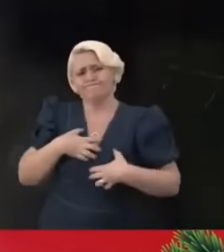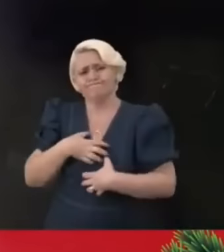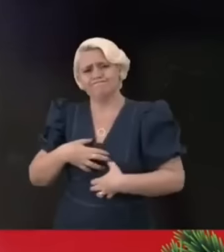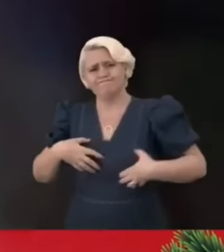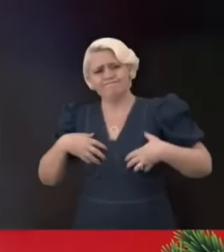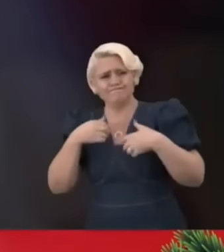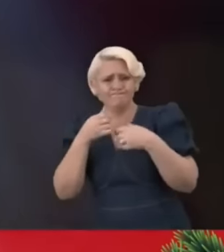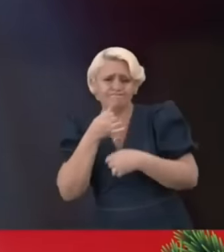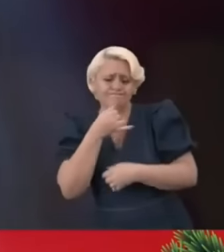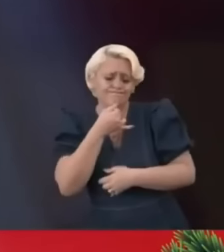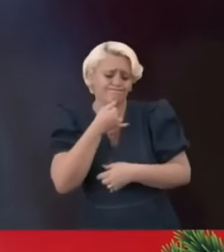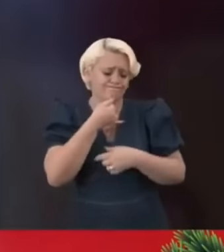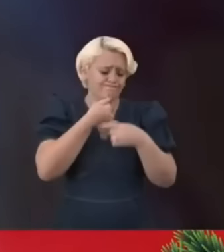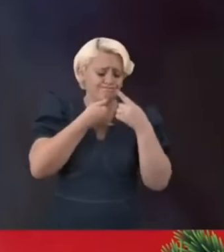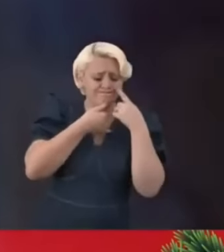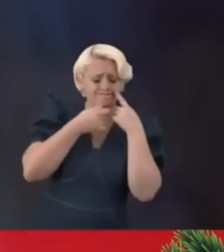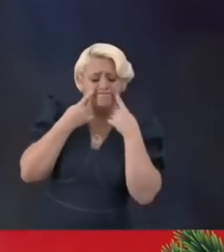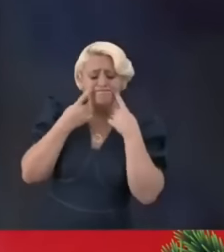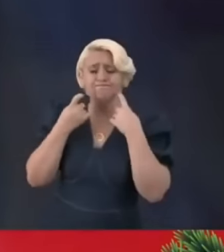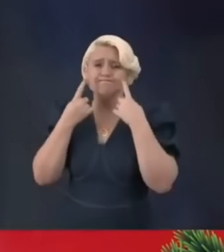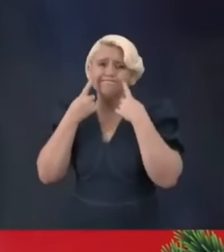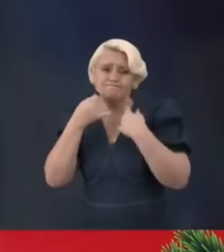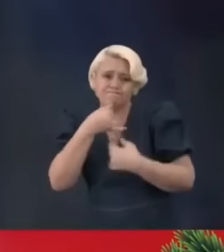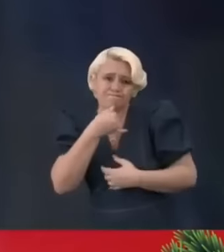em mim tanta tristeza.